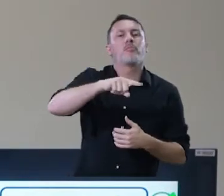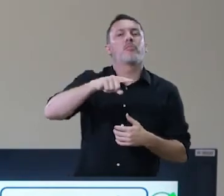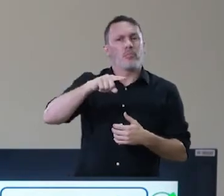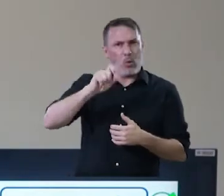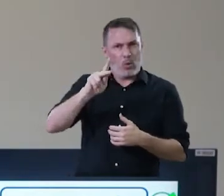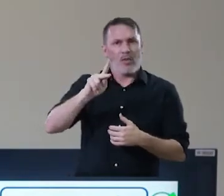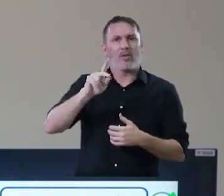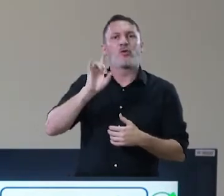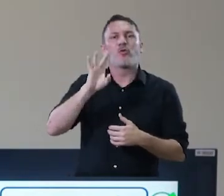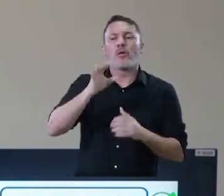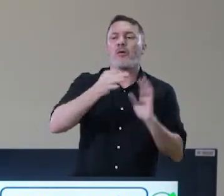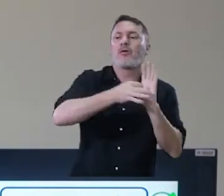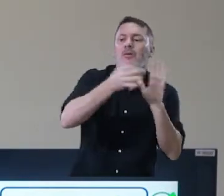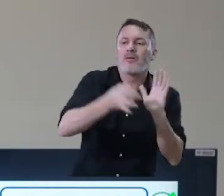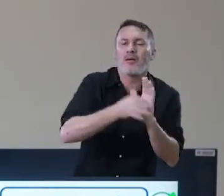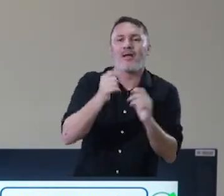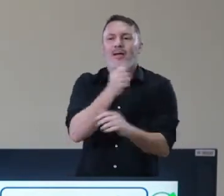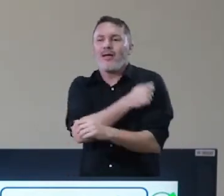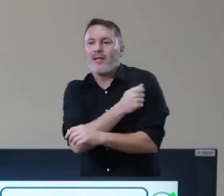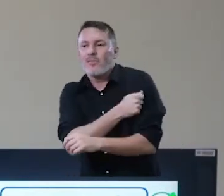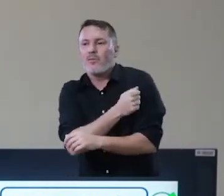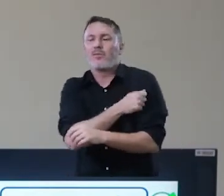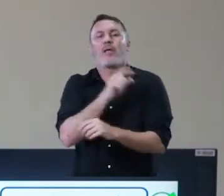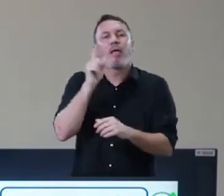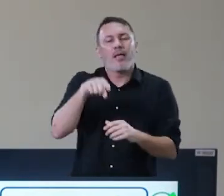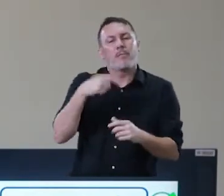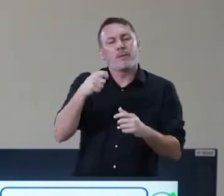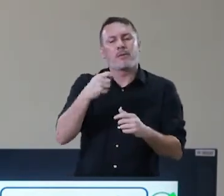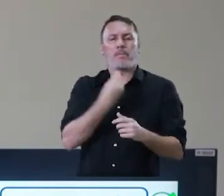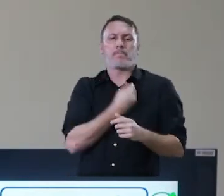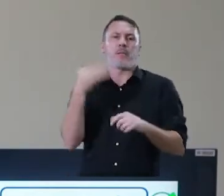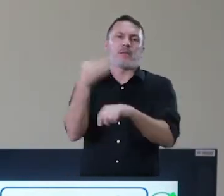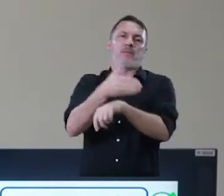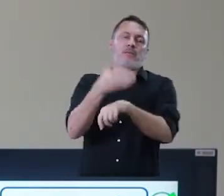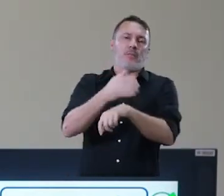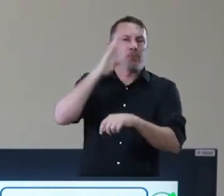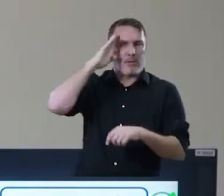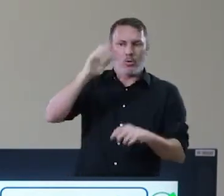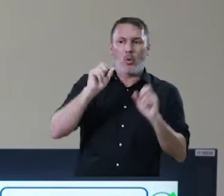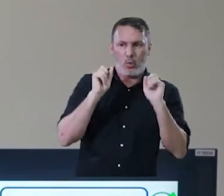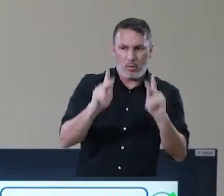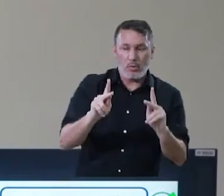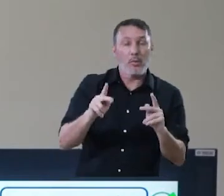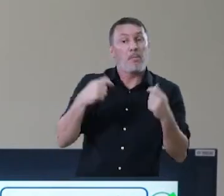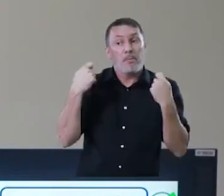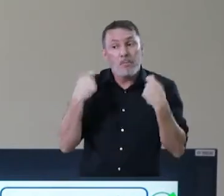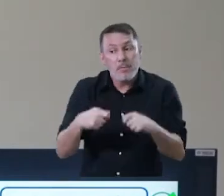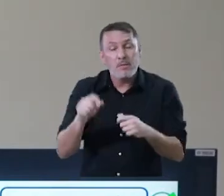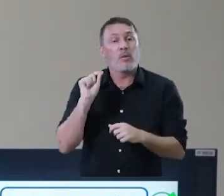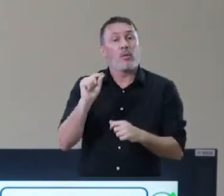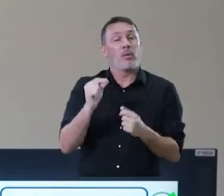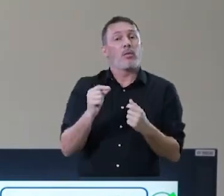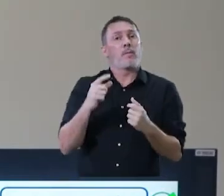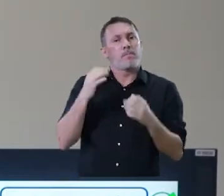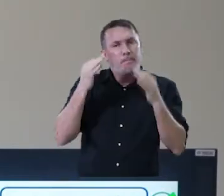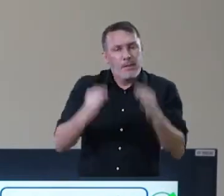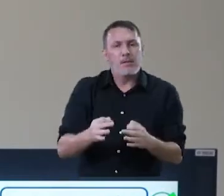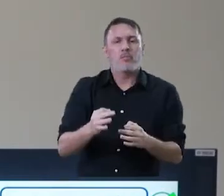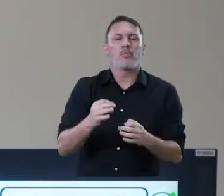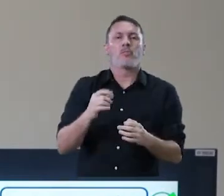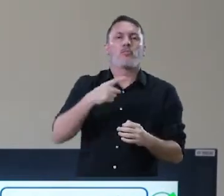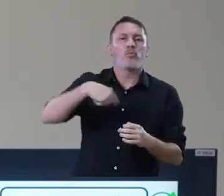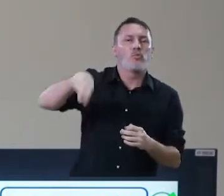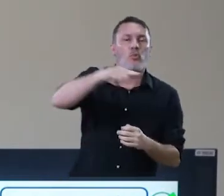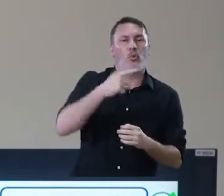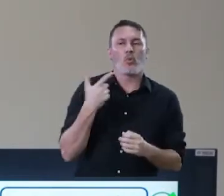nós podemos fazer uma aula somente de plantão tirar dúvidas. Que isso é bacana, essa participação. Ok? Porque nós precisamos muito